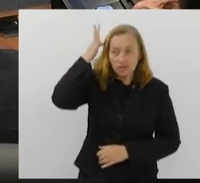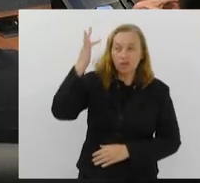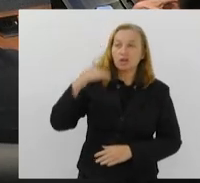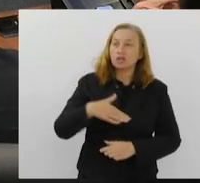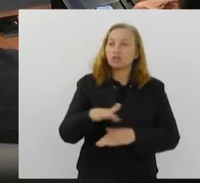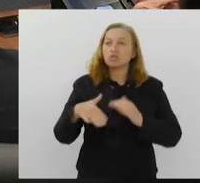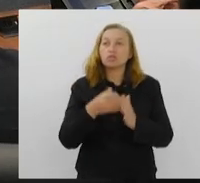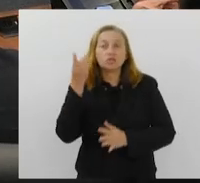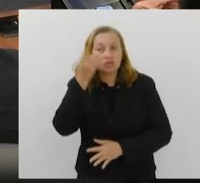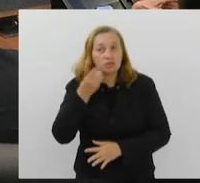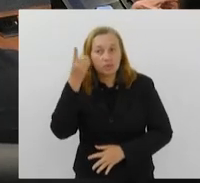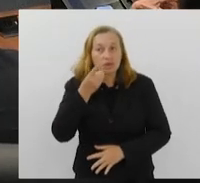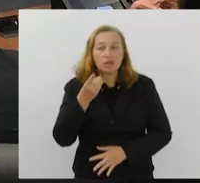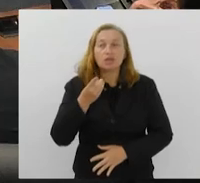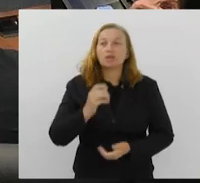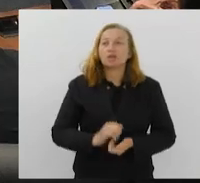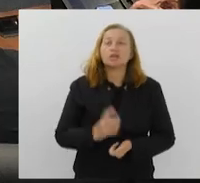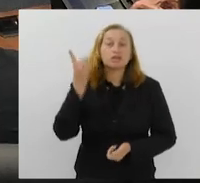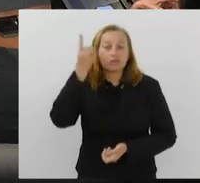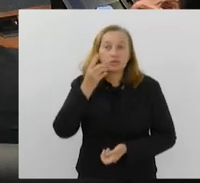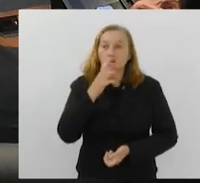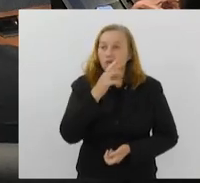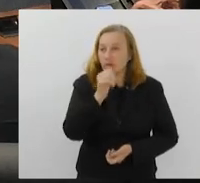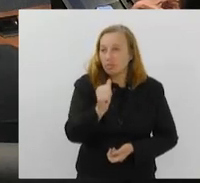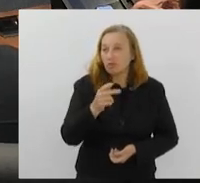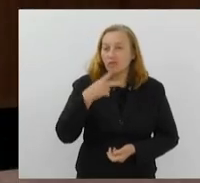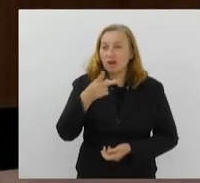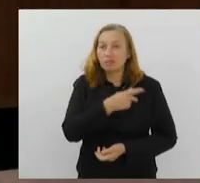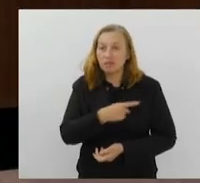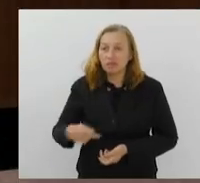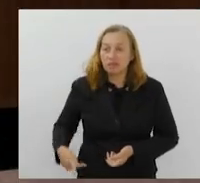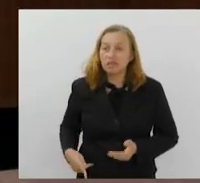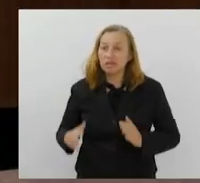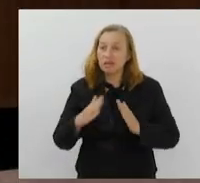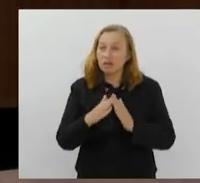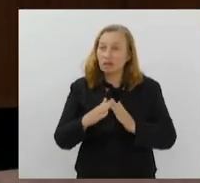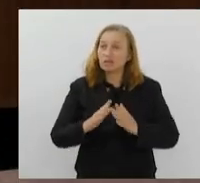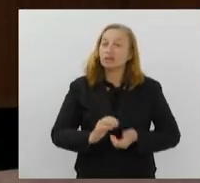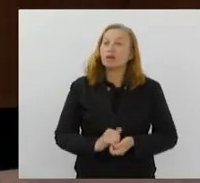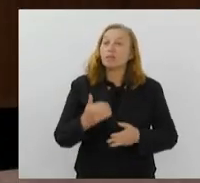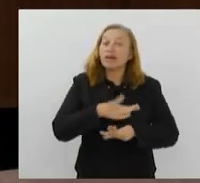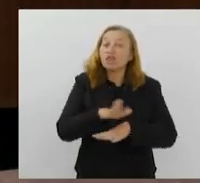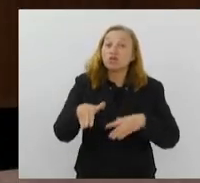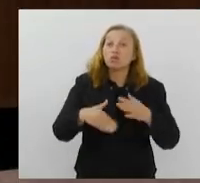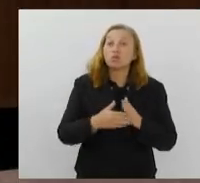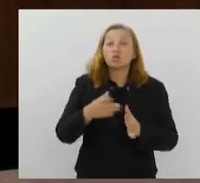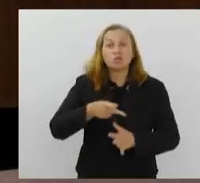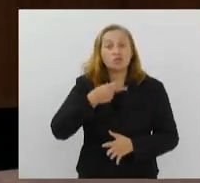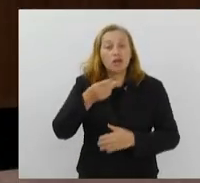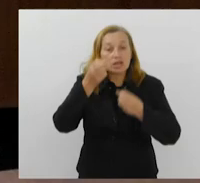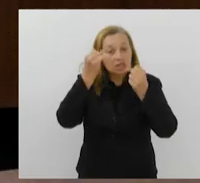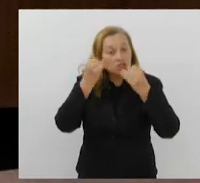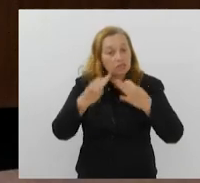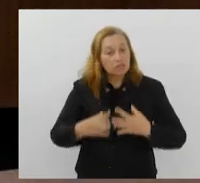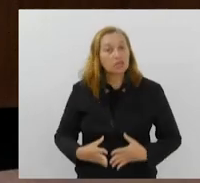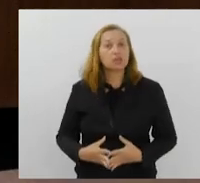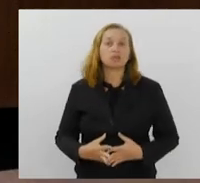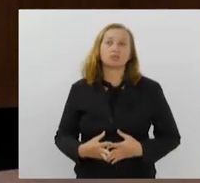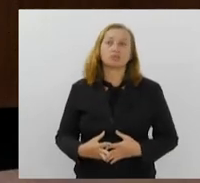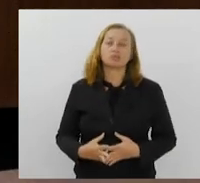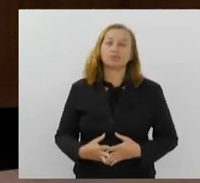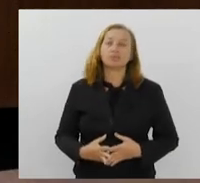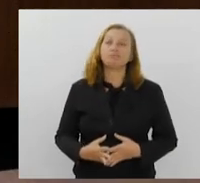deputados. O deputado Amorim ficou de falar com o presidente da casa para ser uma posição do parlamento, esclarecendo